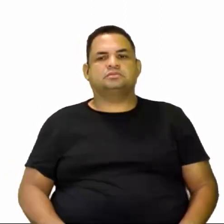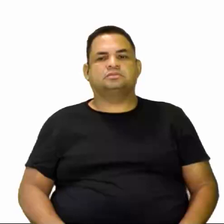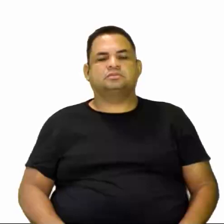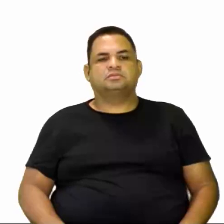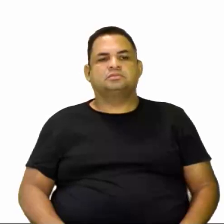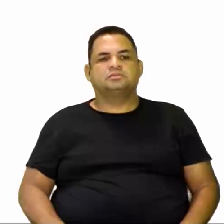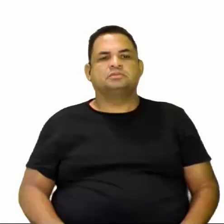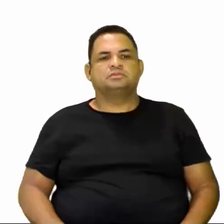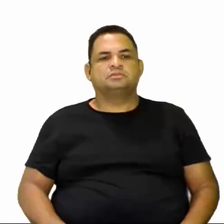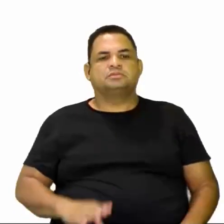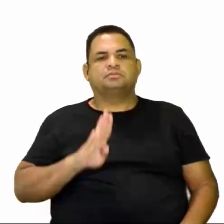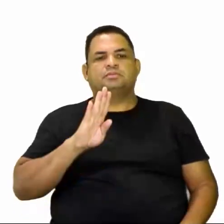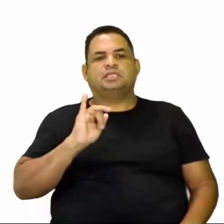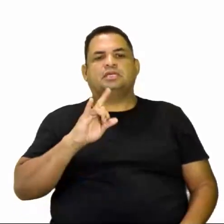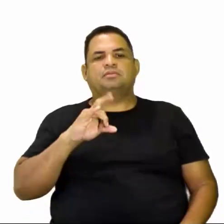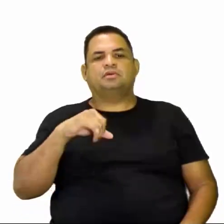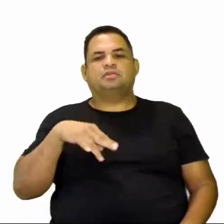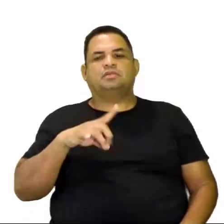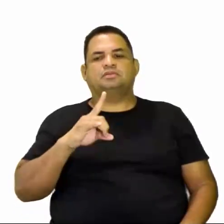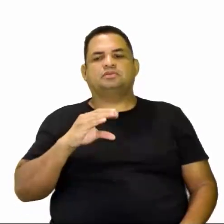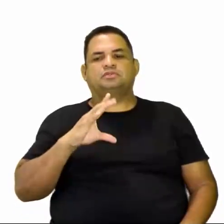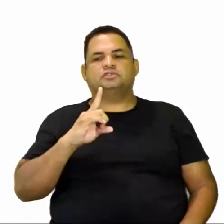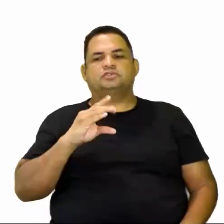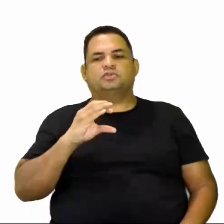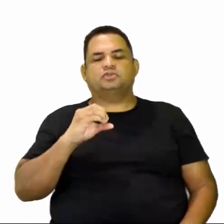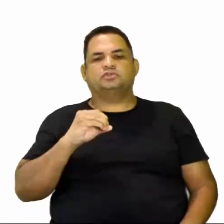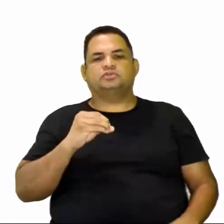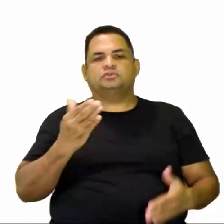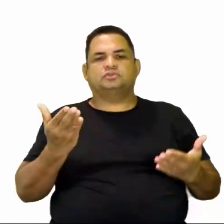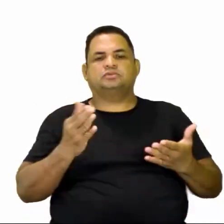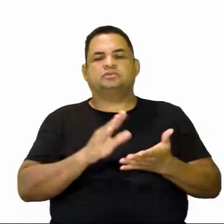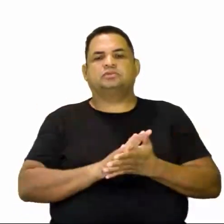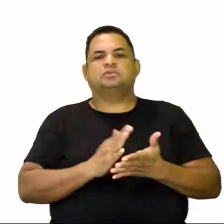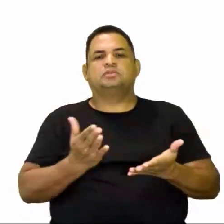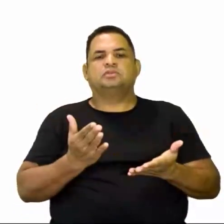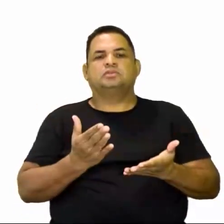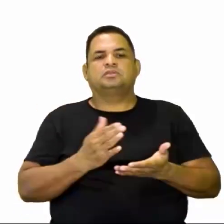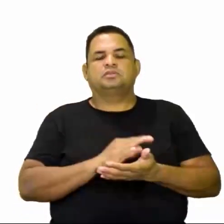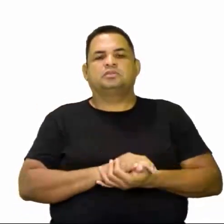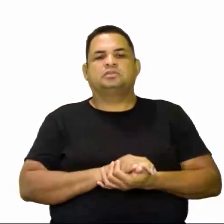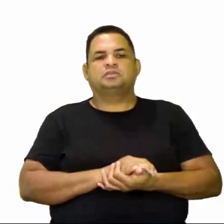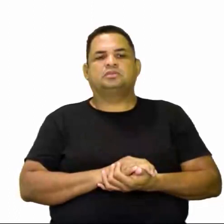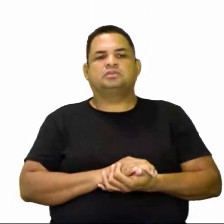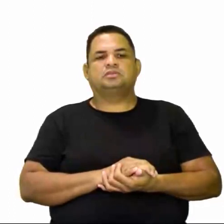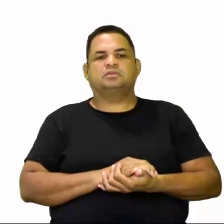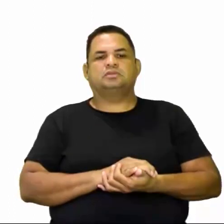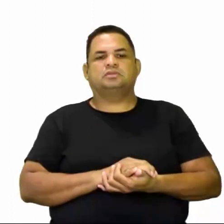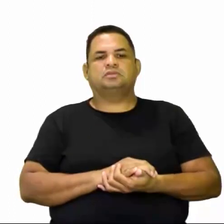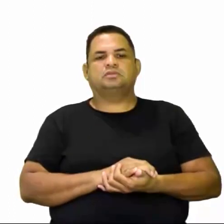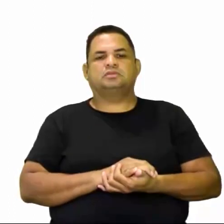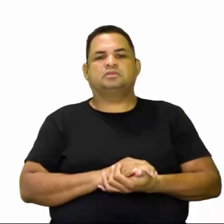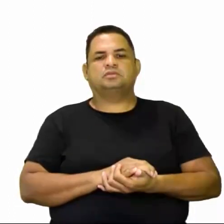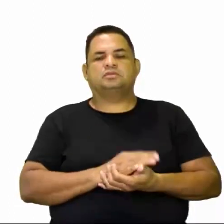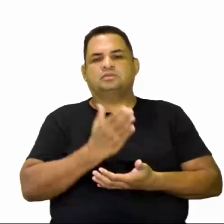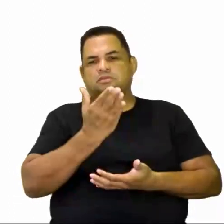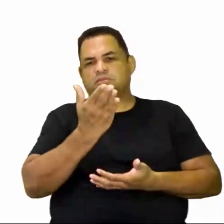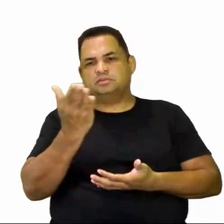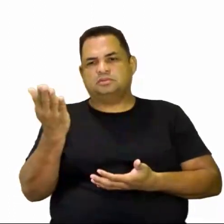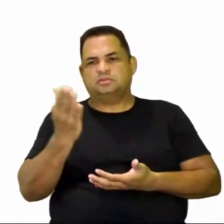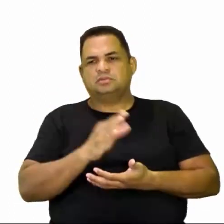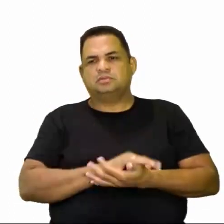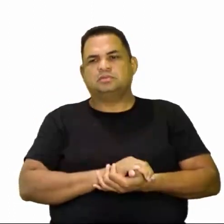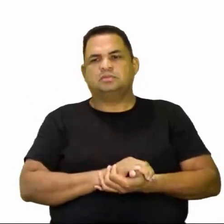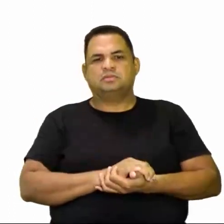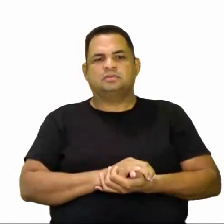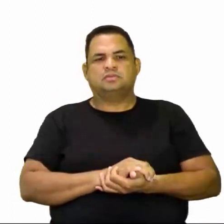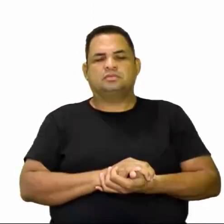sódio, tá bom? É que é o carbonato ácido de sódio